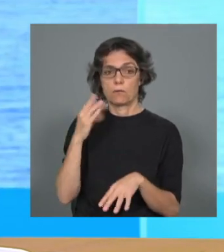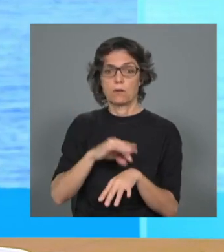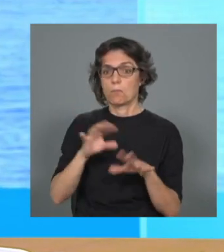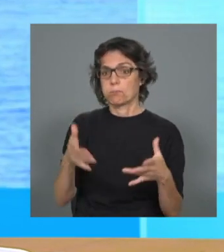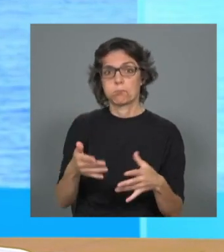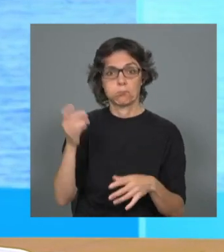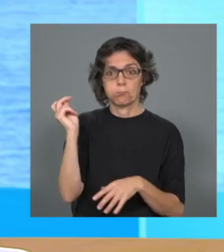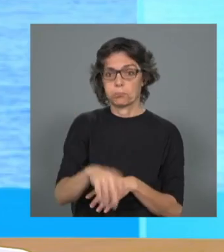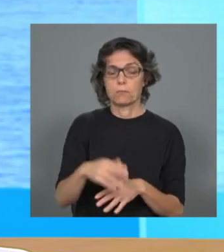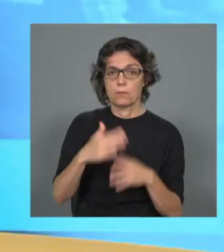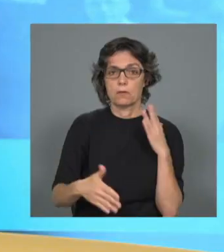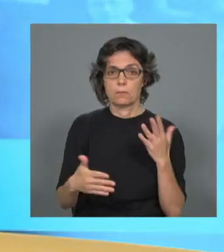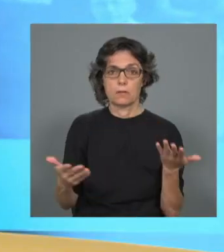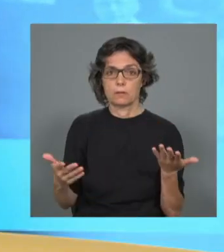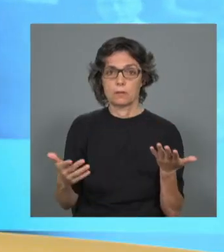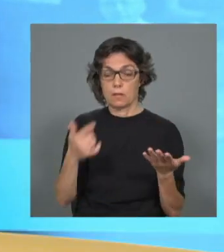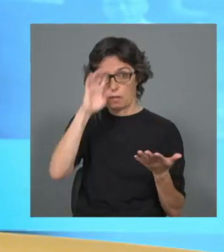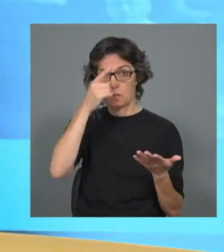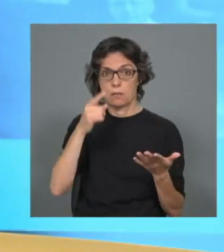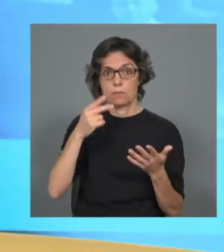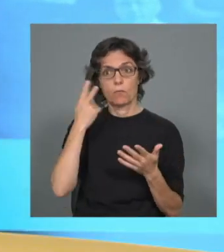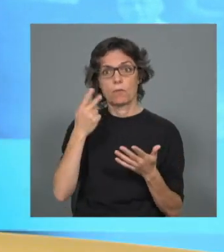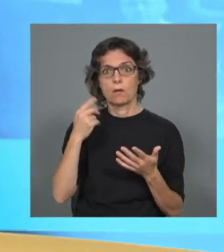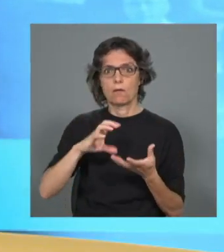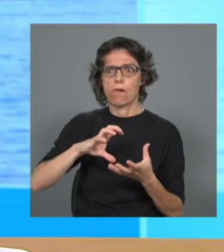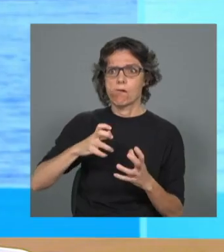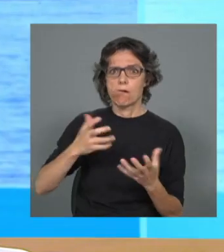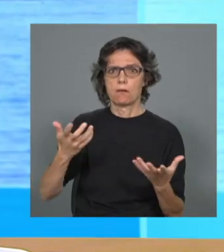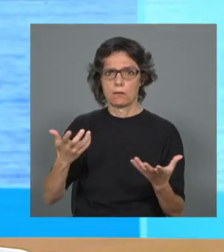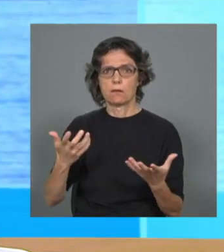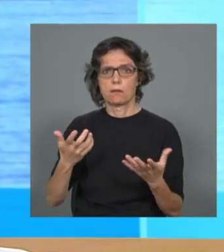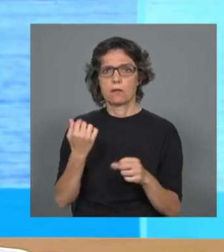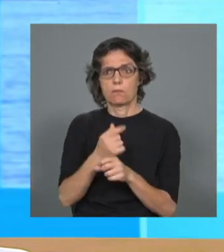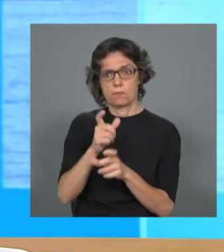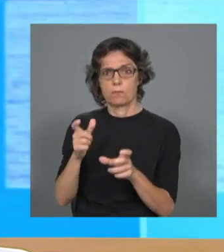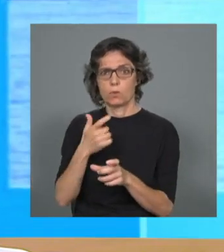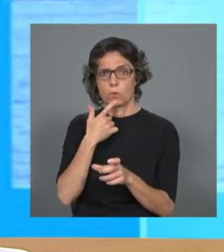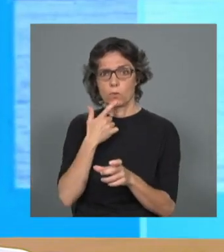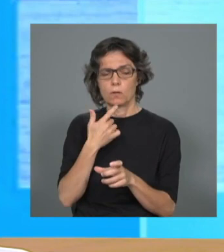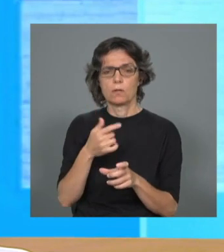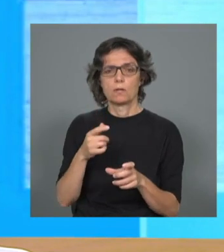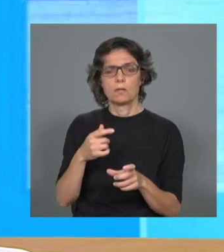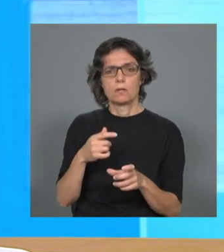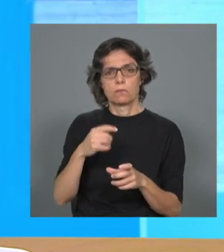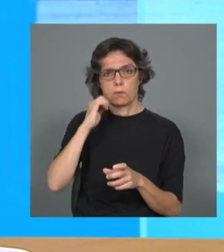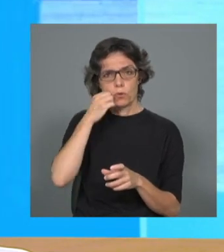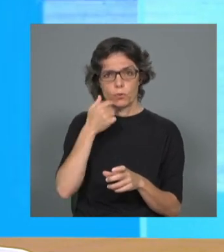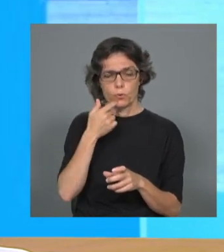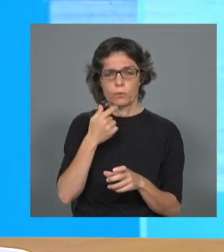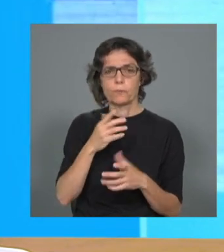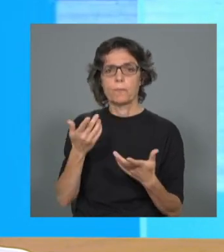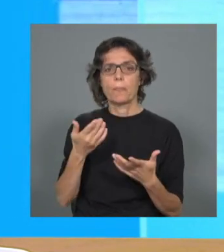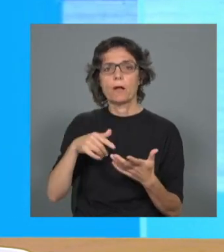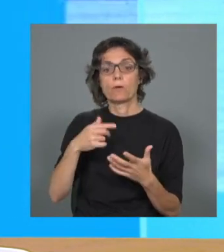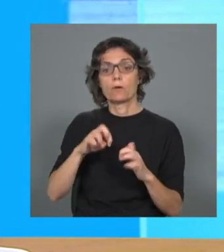que tanto dificultou a vida a todos e aos trabalhadores em especial. Agora sabemos que temos